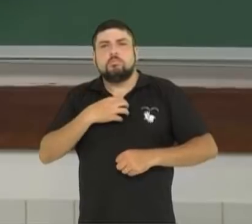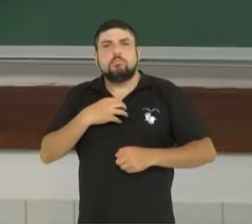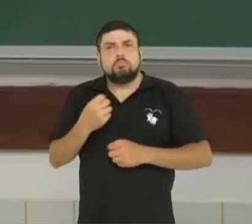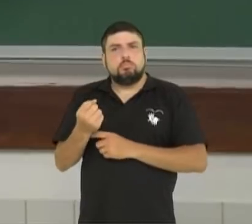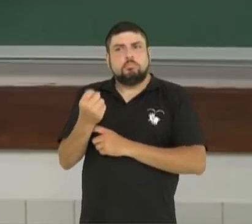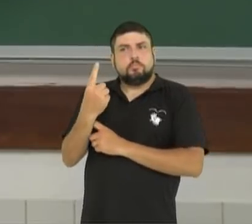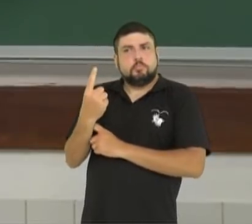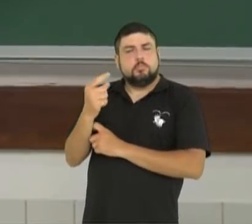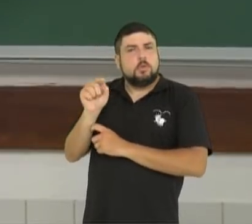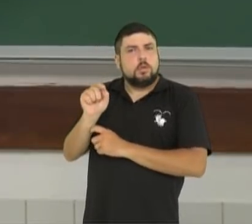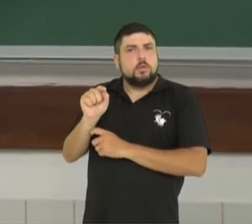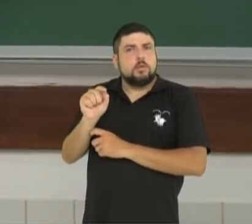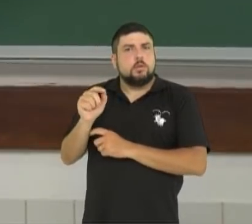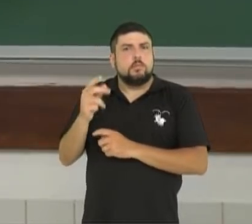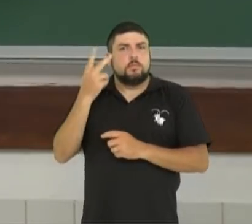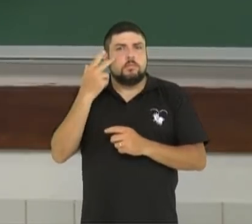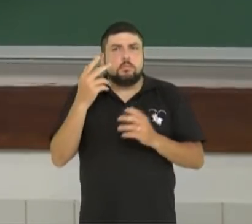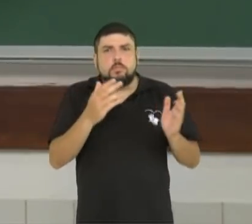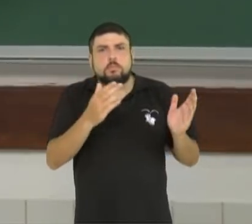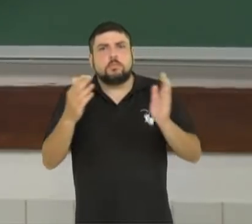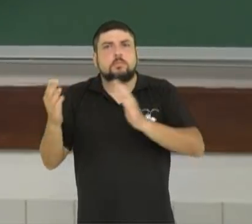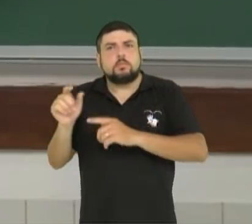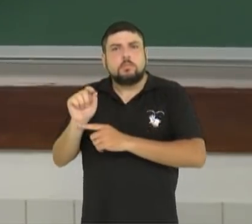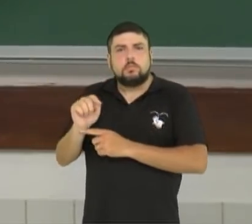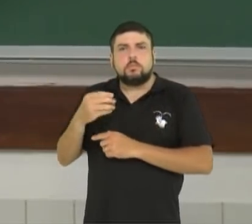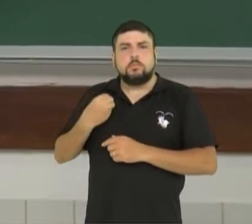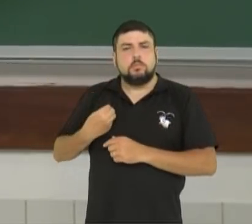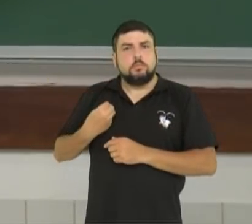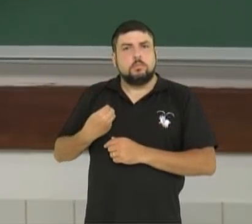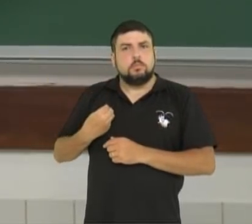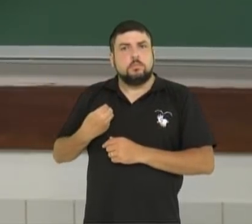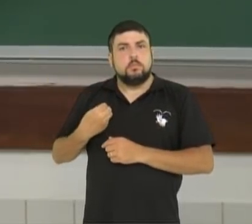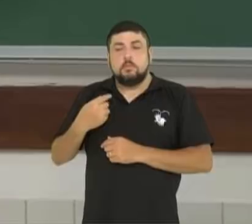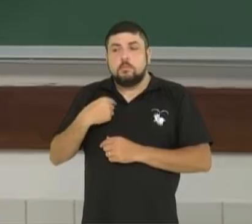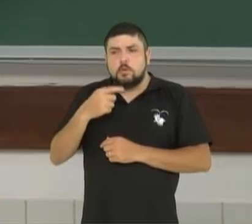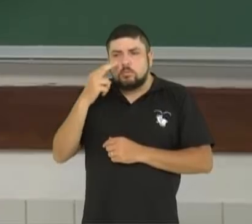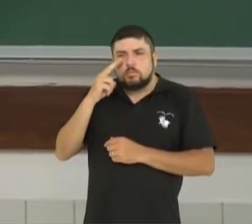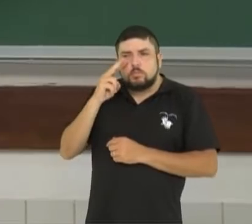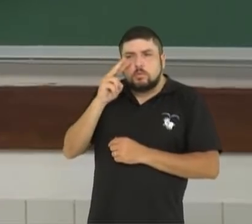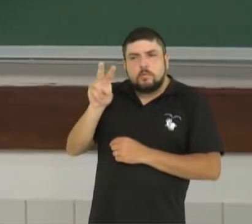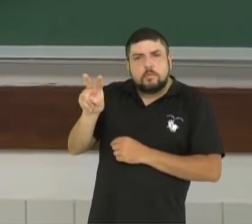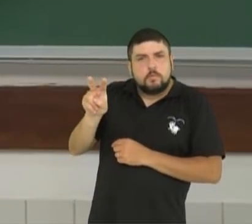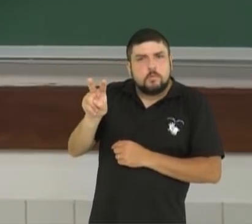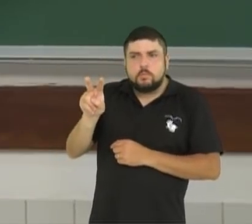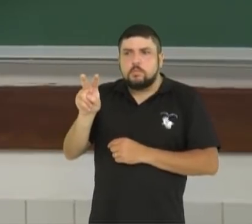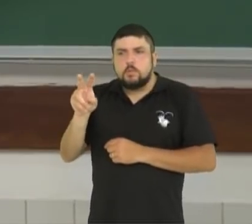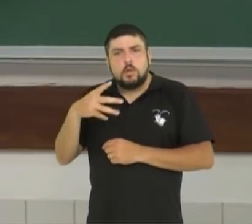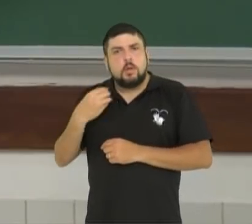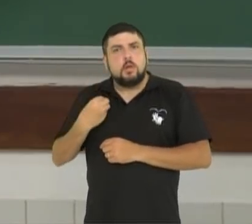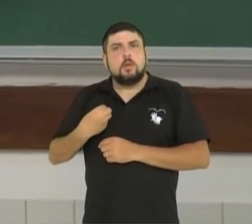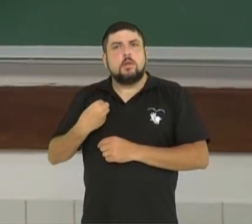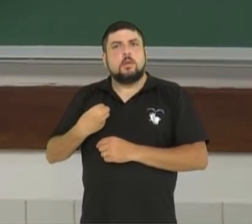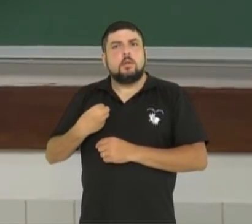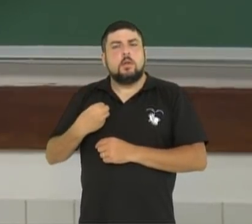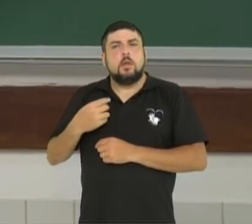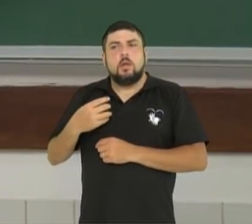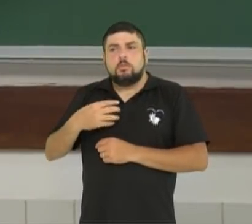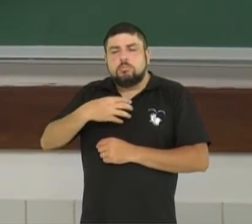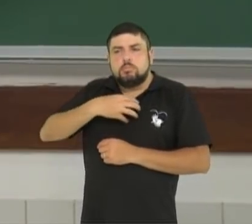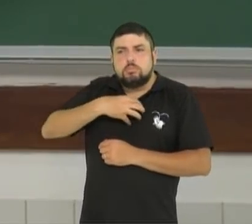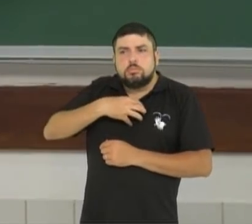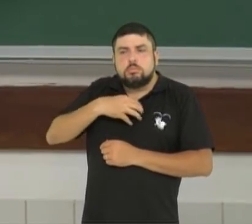do sentimento que se sente recorrentemente ao vivenciar determinada situação parecida. Então esse estranhamento,